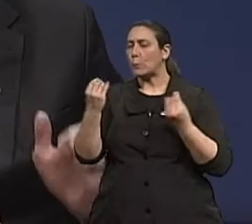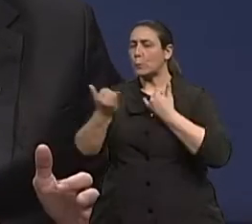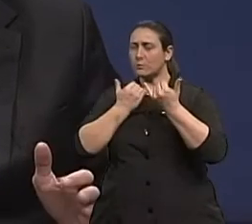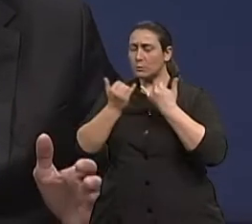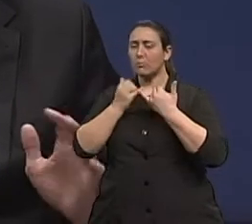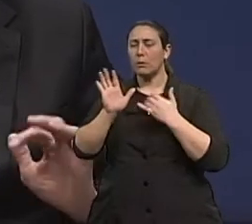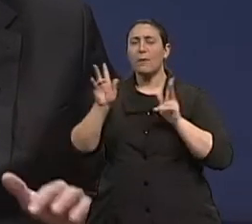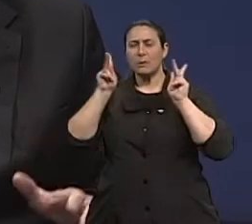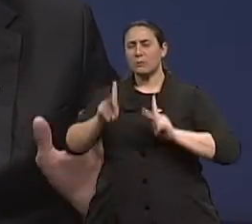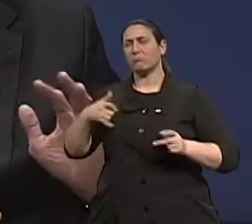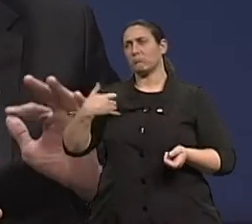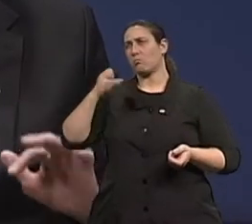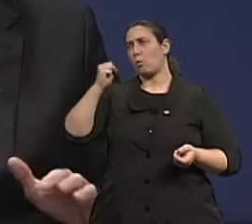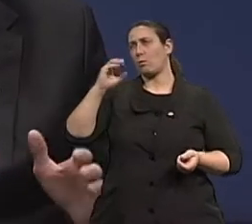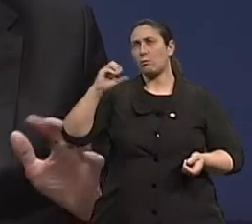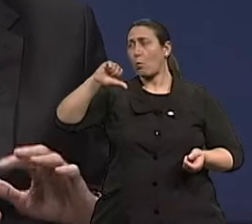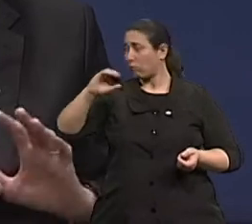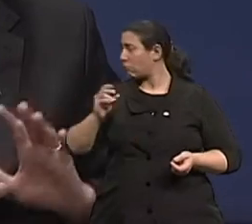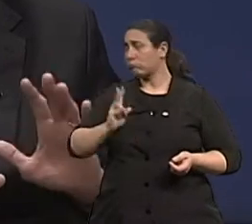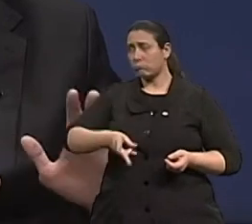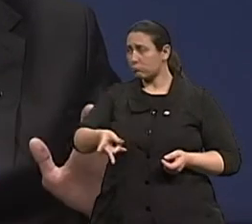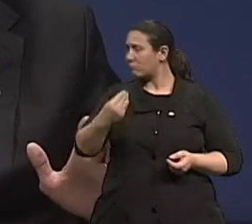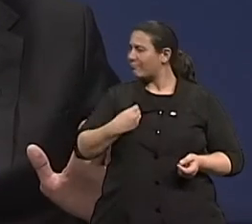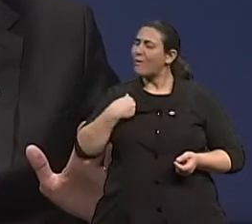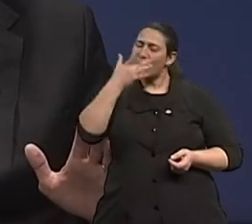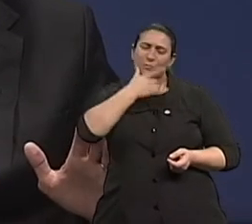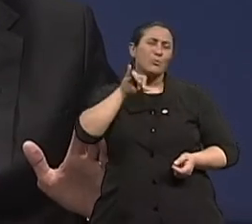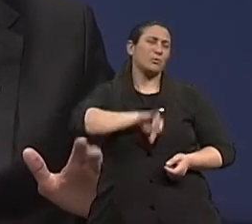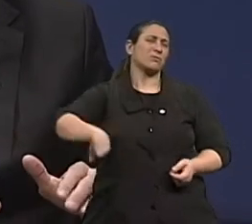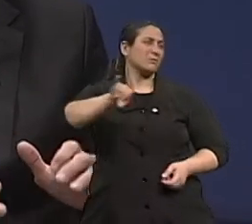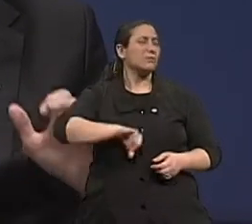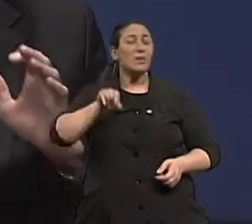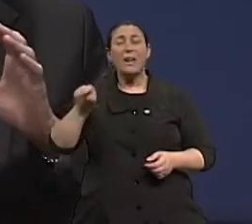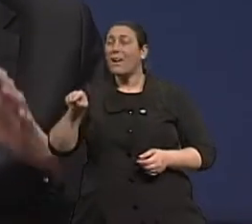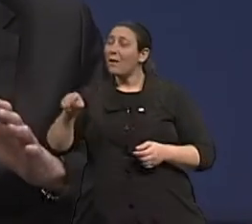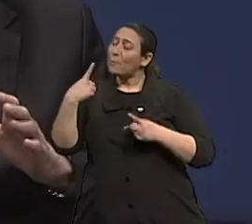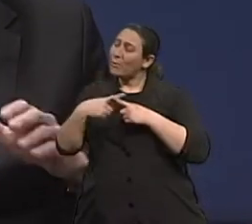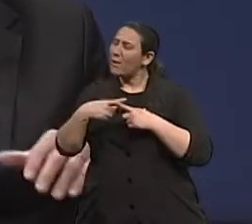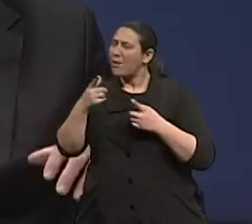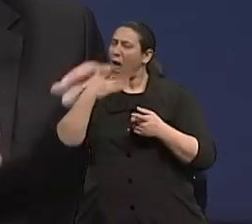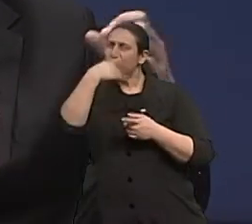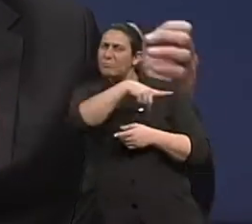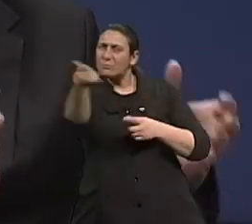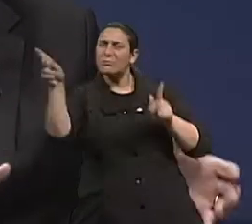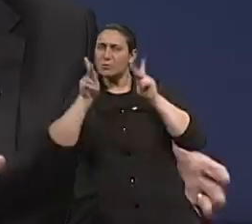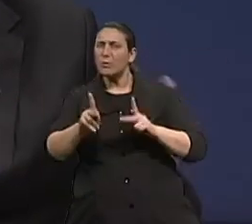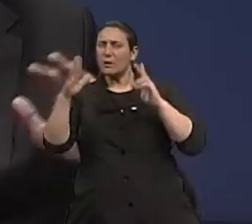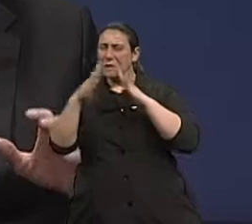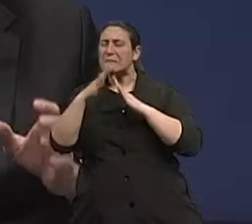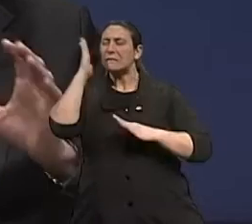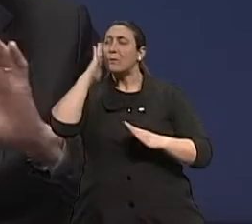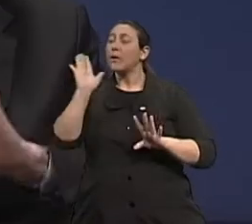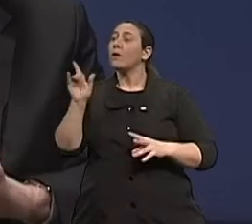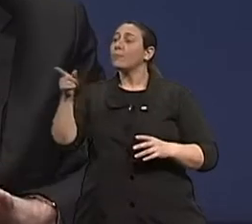passaram os 80, 90 anos que continuam ativas. Eu acho que é uma coisa importantíssima, Isabel. Talvez o telespectador saiba, eu tenho que ter uma boa saúde física,